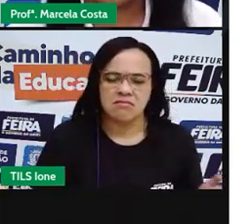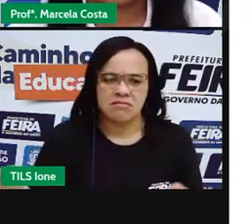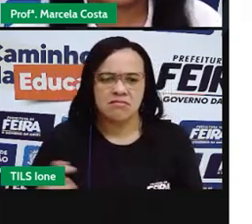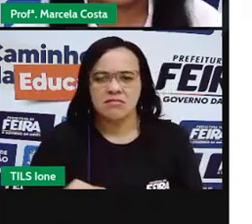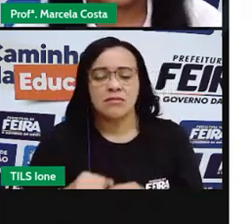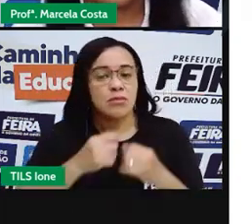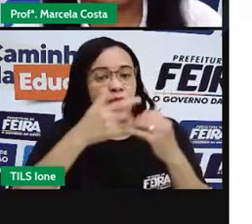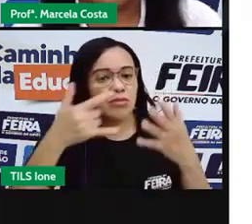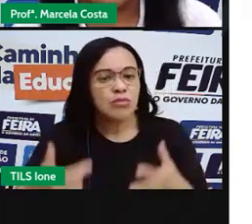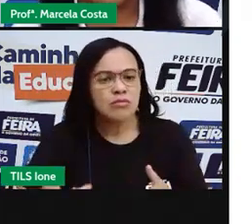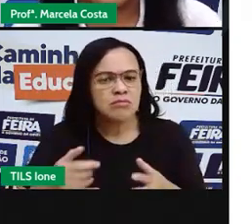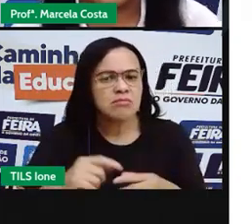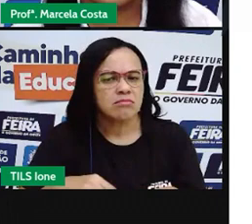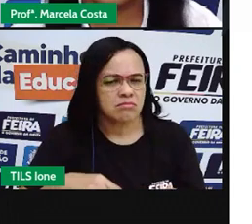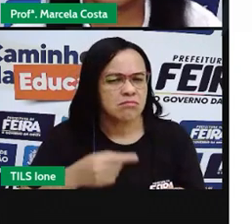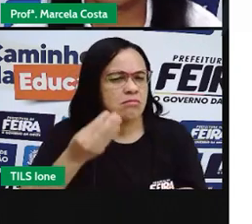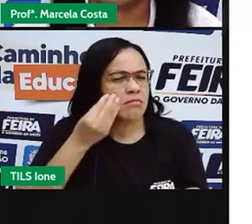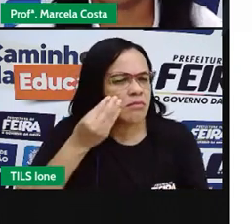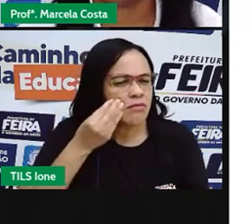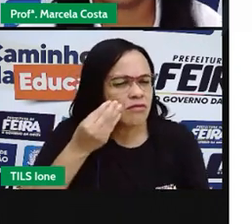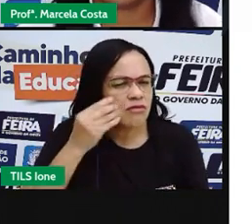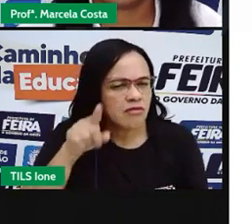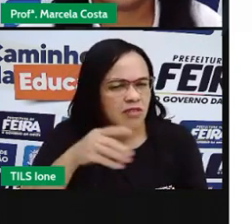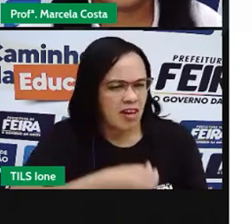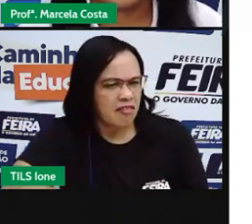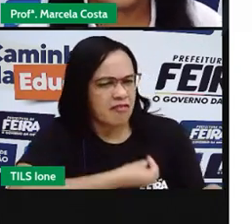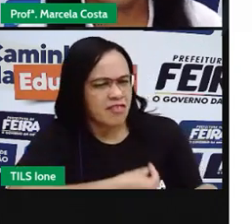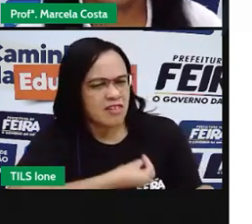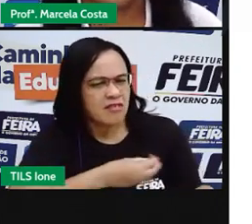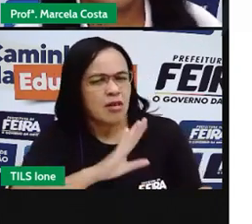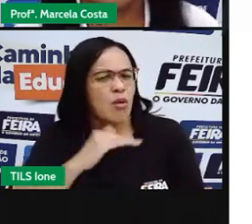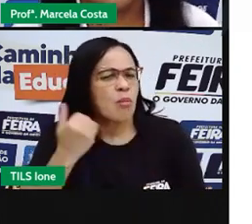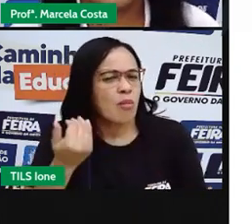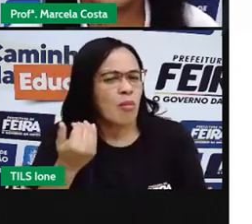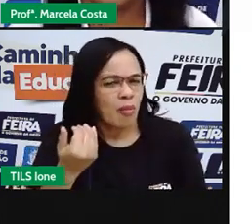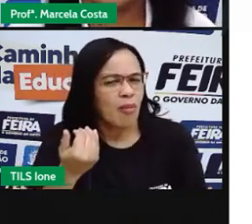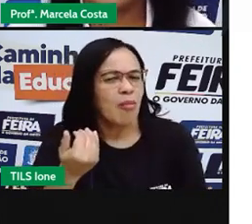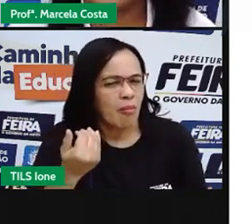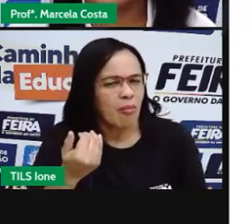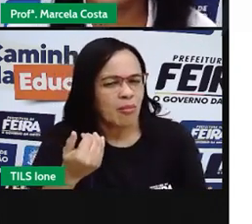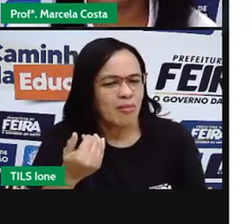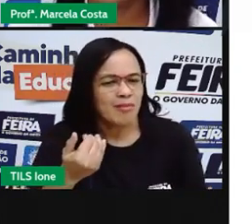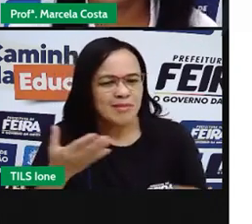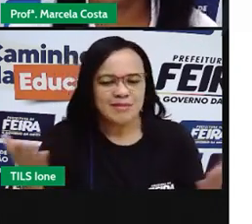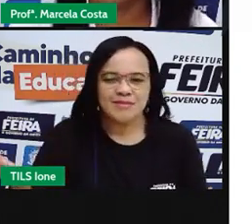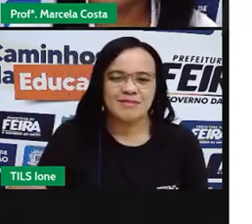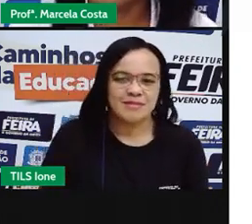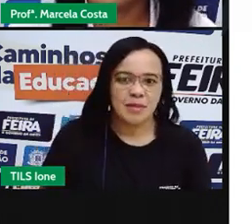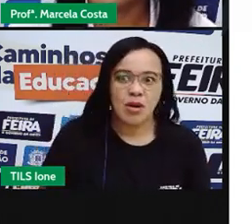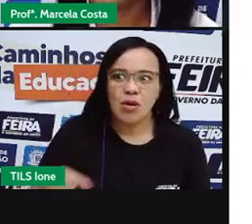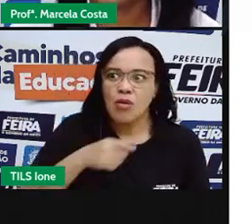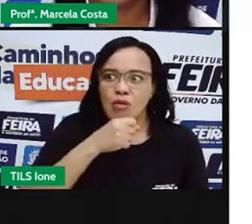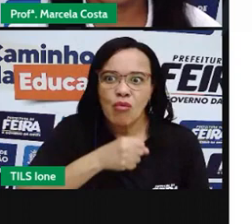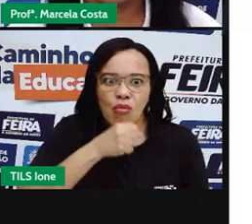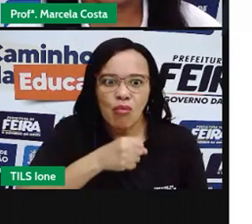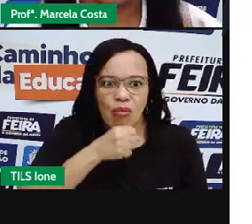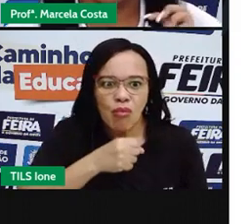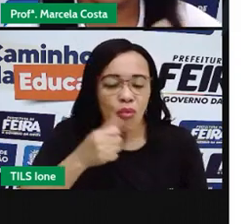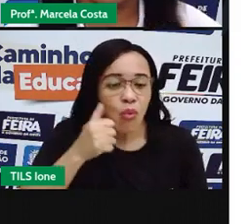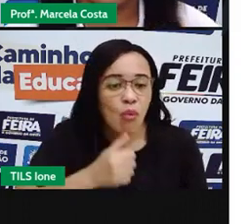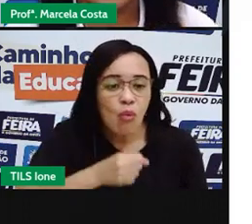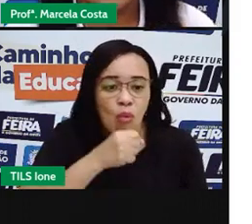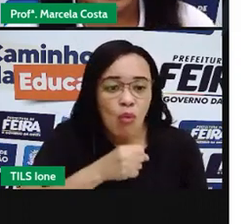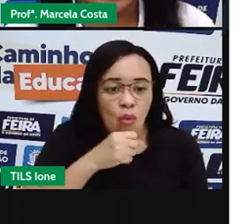Vou falar alguma coisa aqui que ela vai mostrar se está viva ou não. E aí foi provocando, dizendo que tinha um avô dele que quando